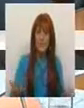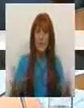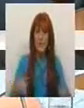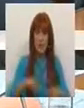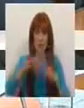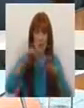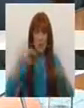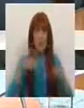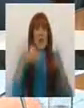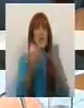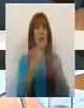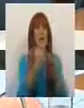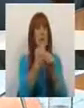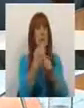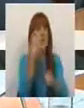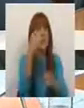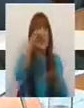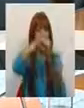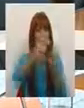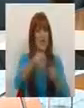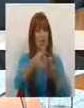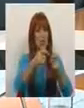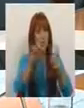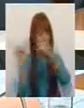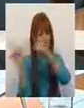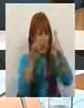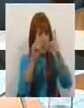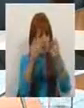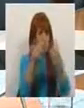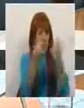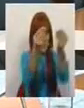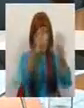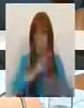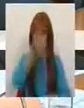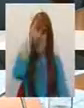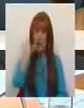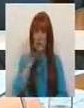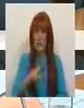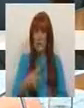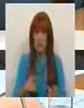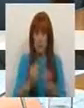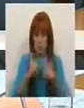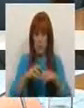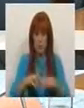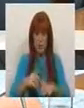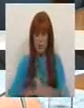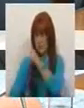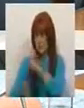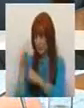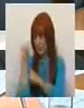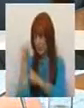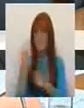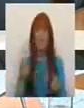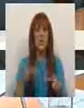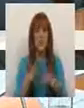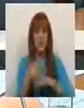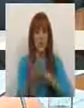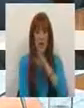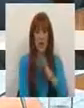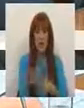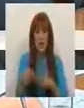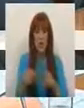Às autarquias foi atribuído um papel central na gestão dos transportes, o Sr. Ministro referiu no plenário passado, através da